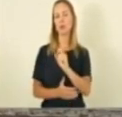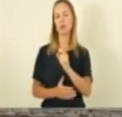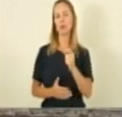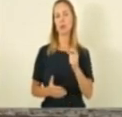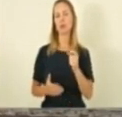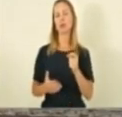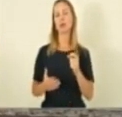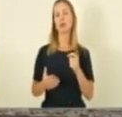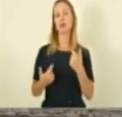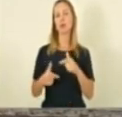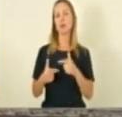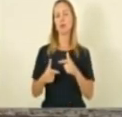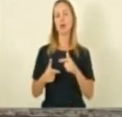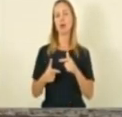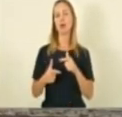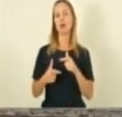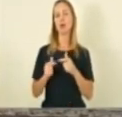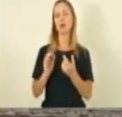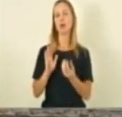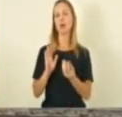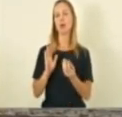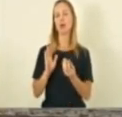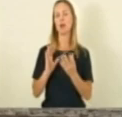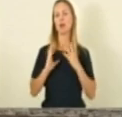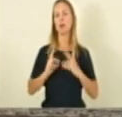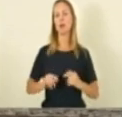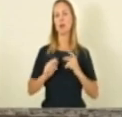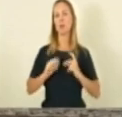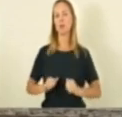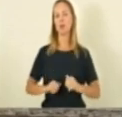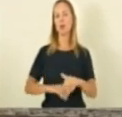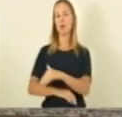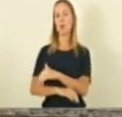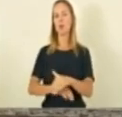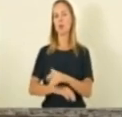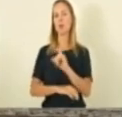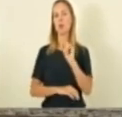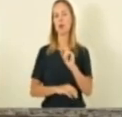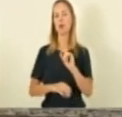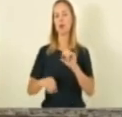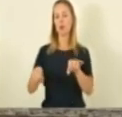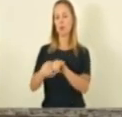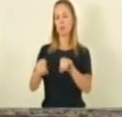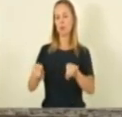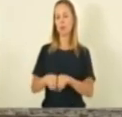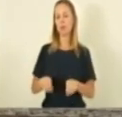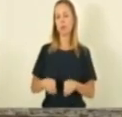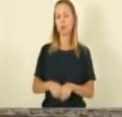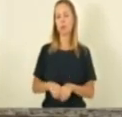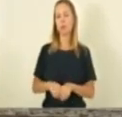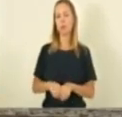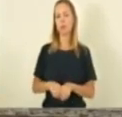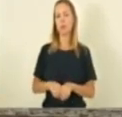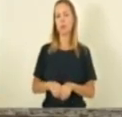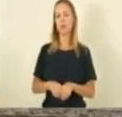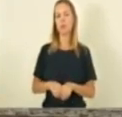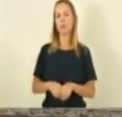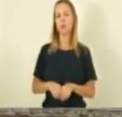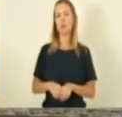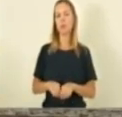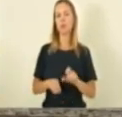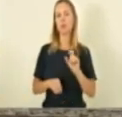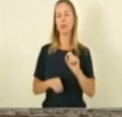públicos de saneamento básico e a promover a ligação no sistema de saneamento